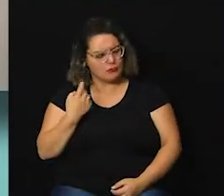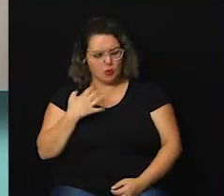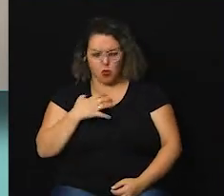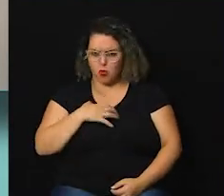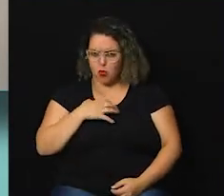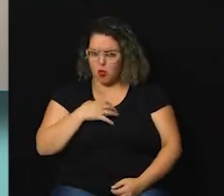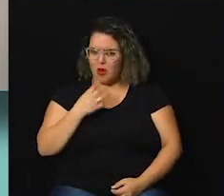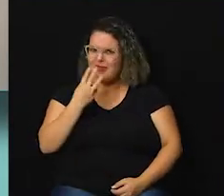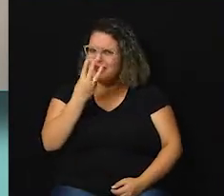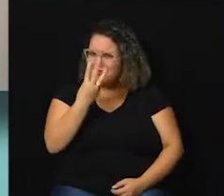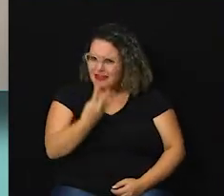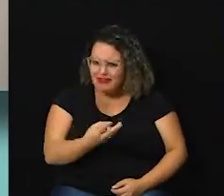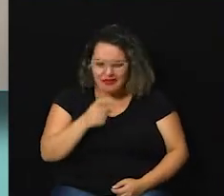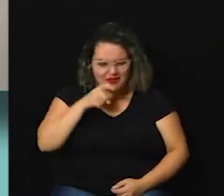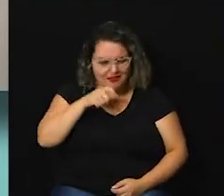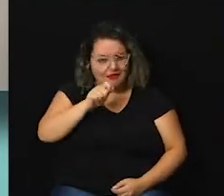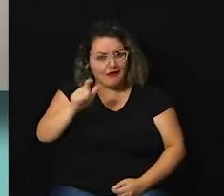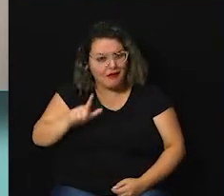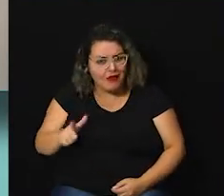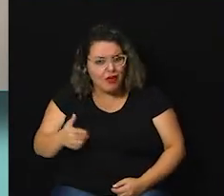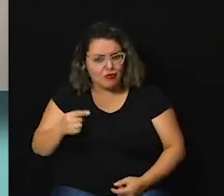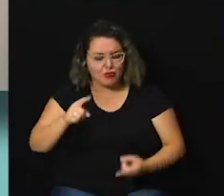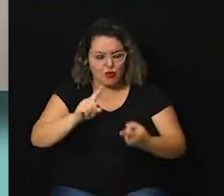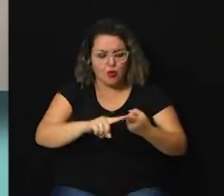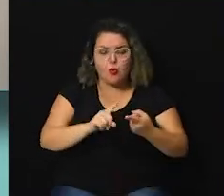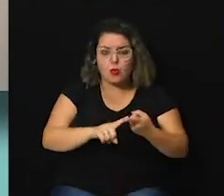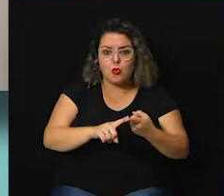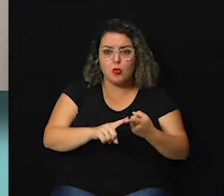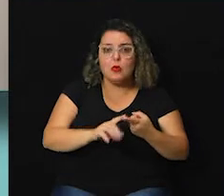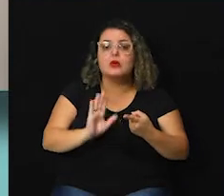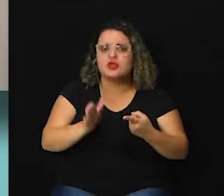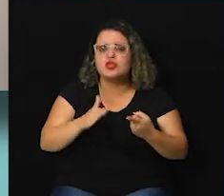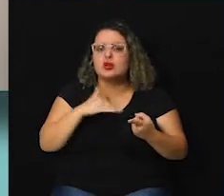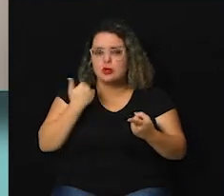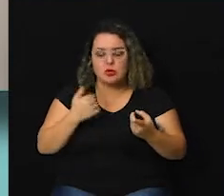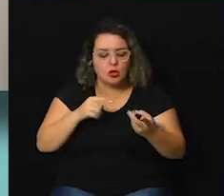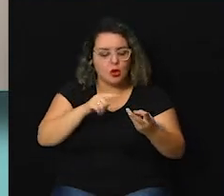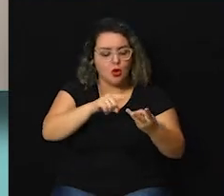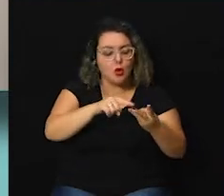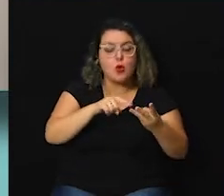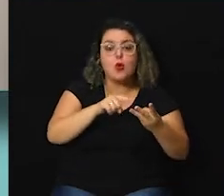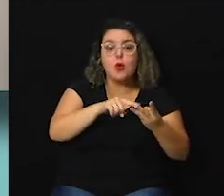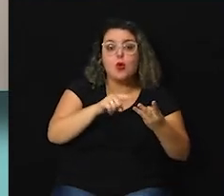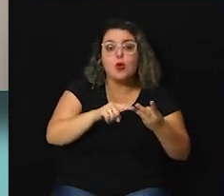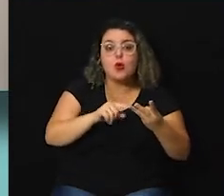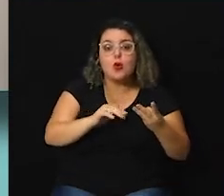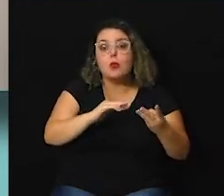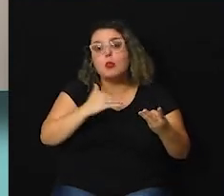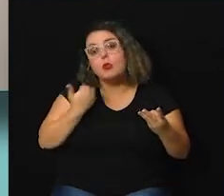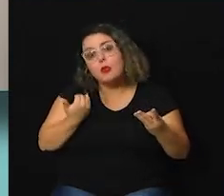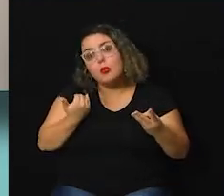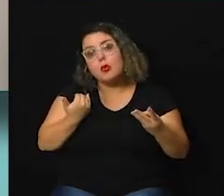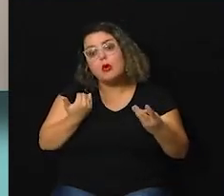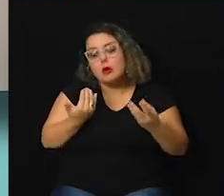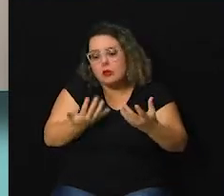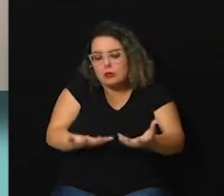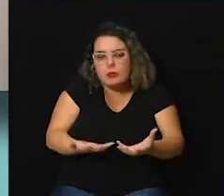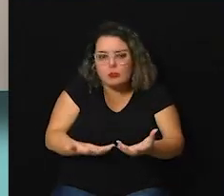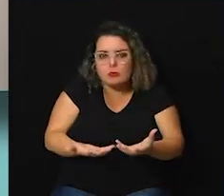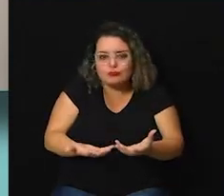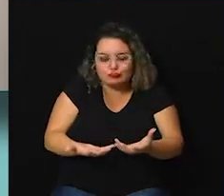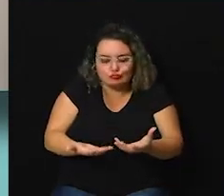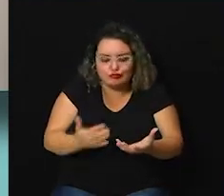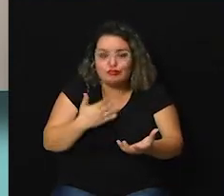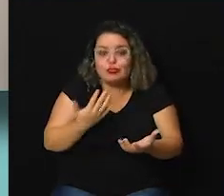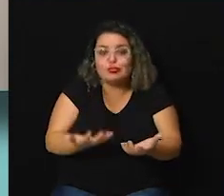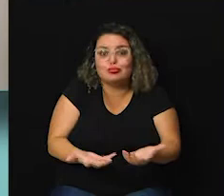a forma como 3 araras azuis, uma foi encontrada já morta e 2 vieram a óbito praticamente na mão dele.